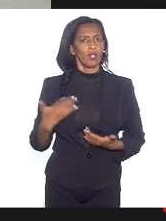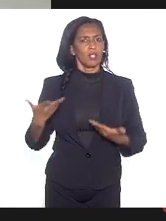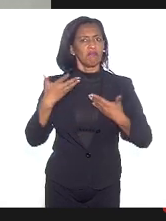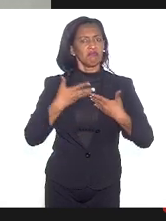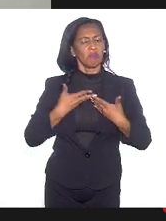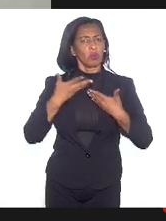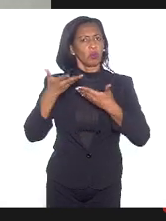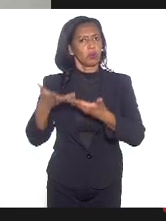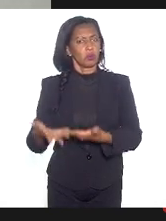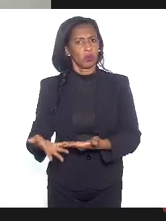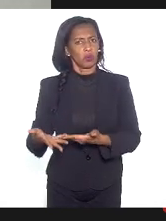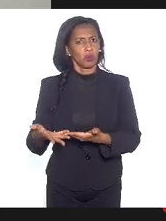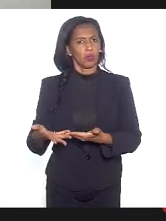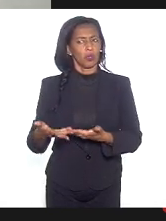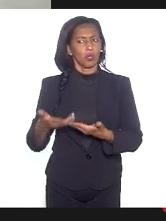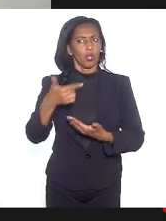convocado